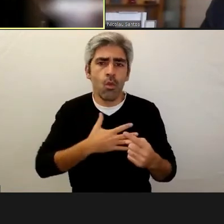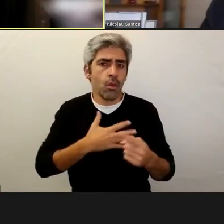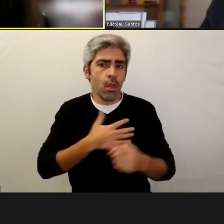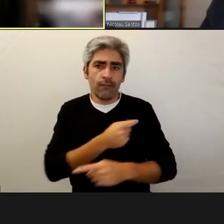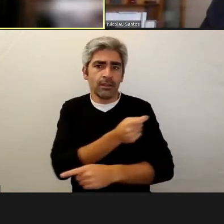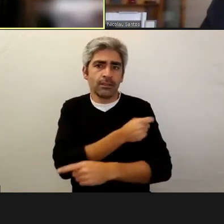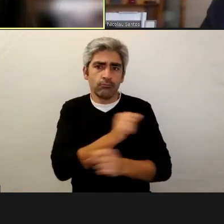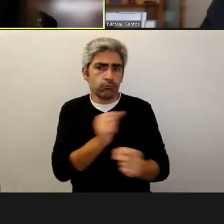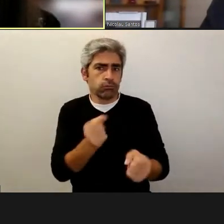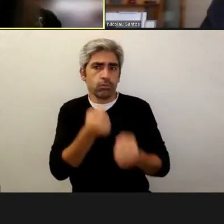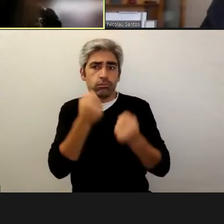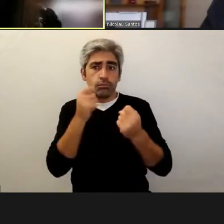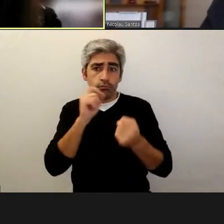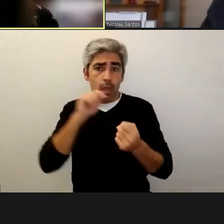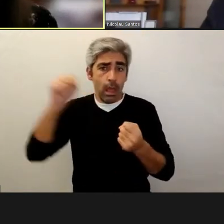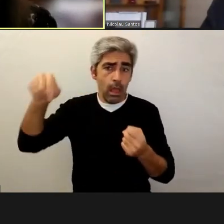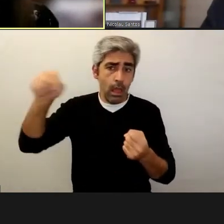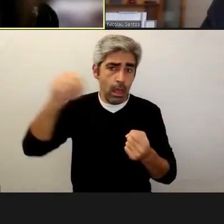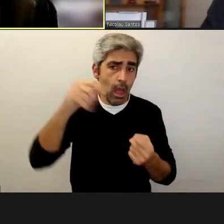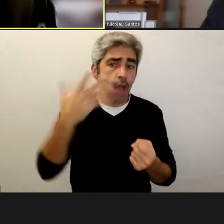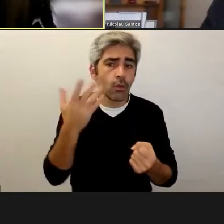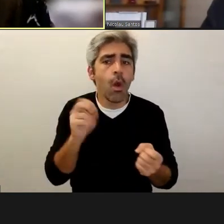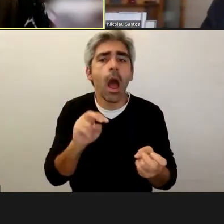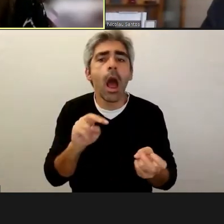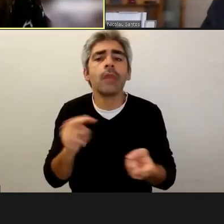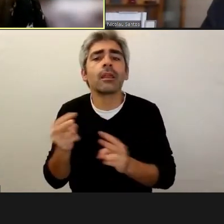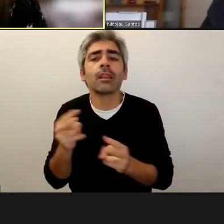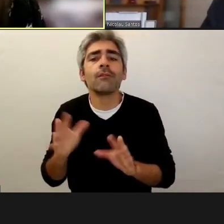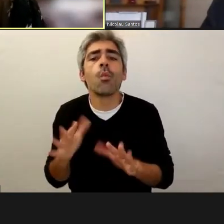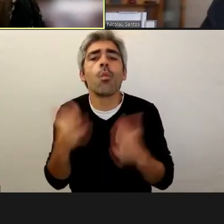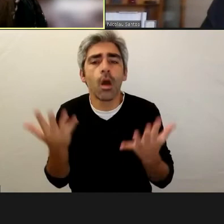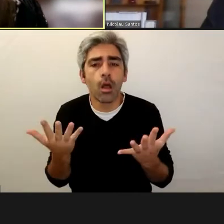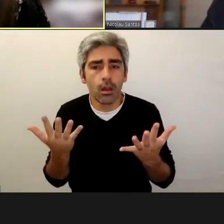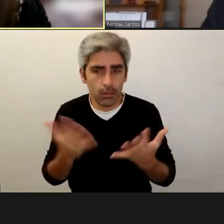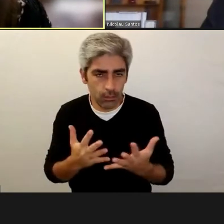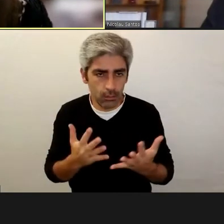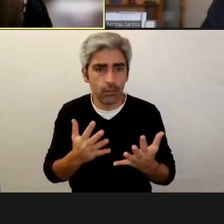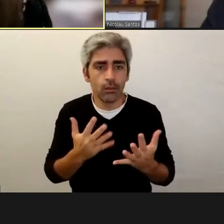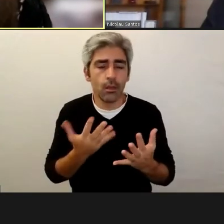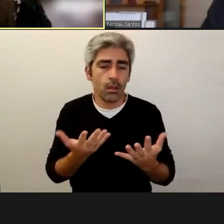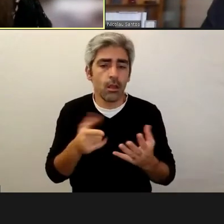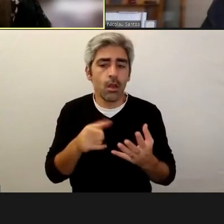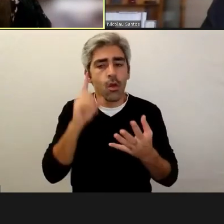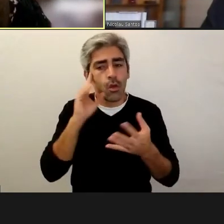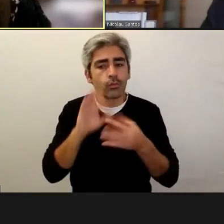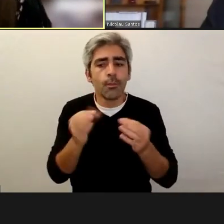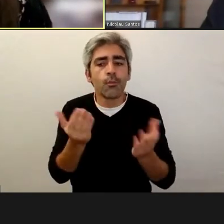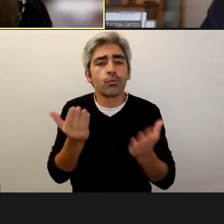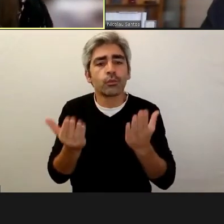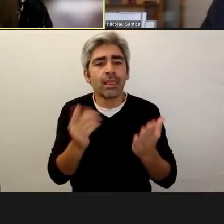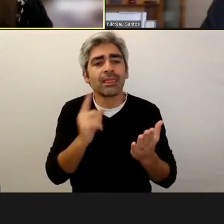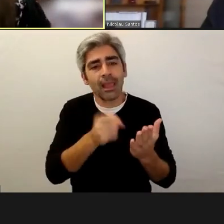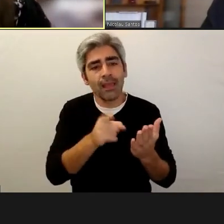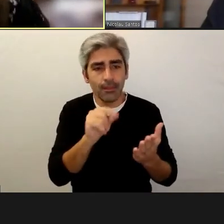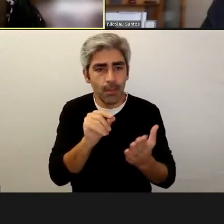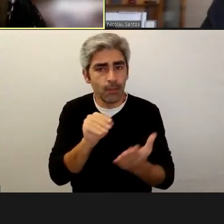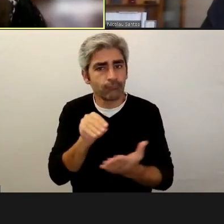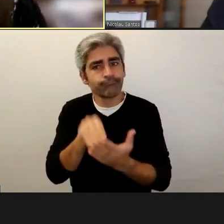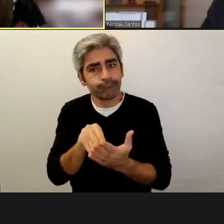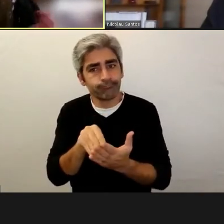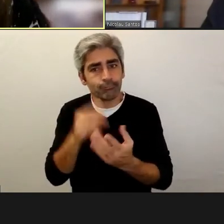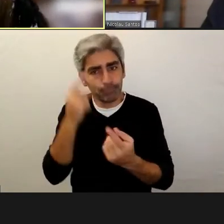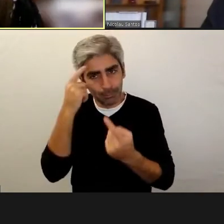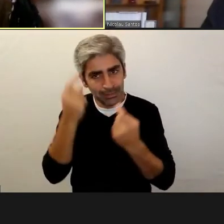vacinação. Obrigações alternativas que, por sua vez, numa lógica aqui de proporcionalidade, também deviam